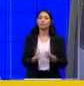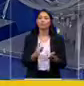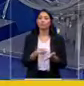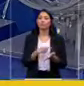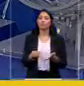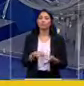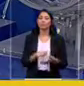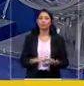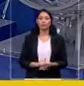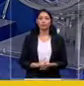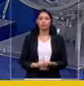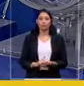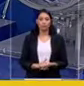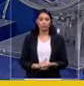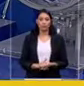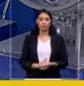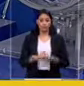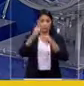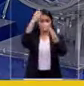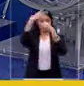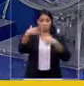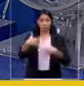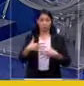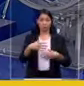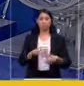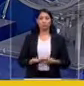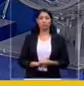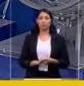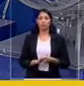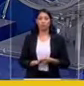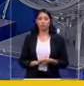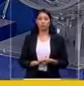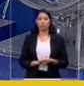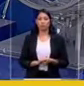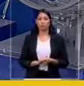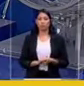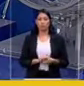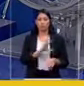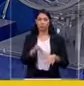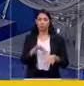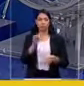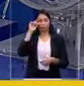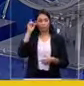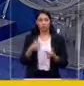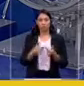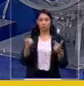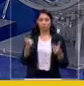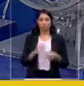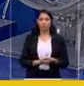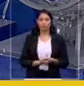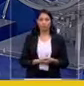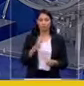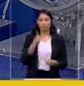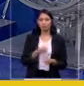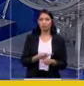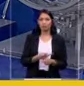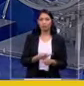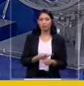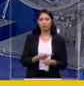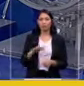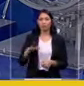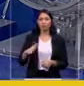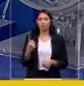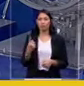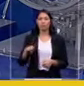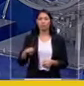mania. Vamos explicar como vai funcionar o sorteio do dia de sorte, com o prêmio estimado de